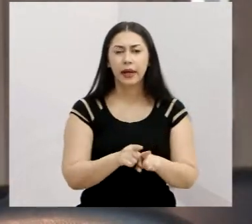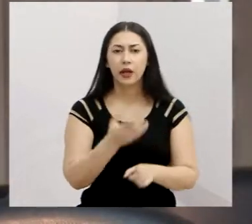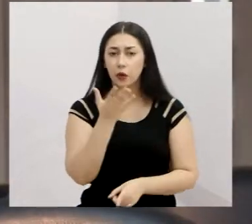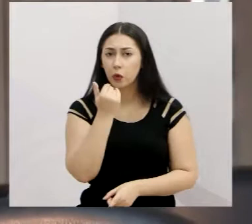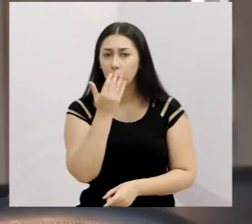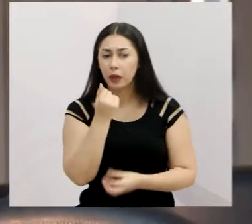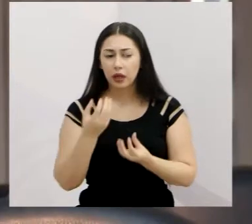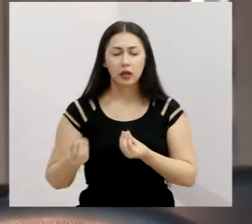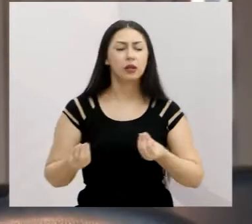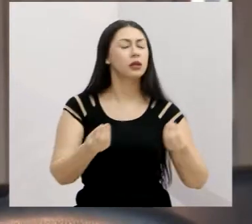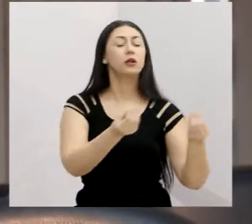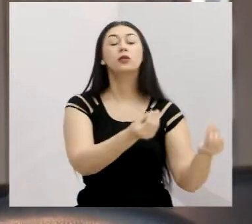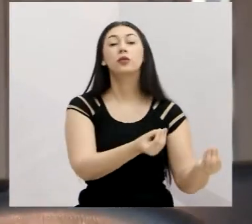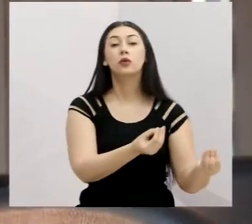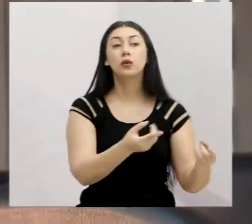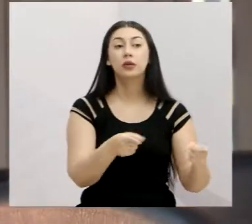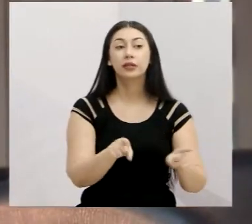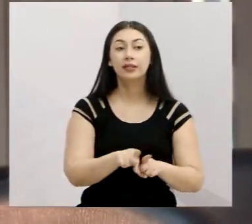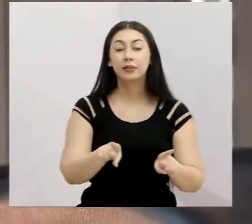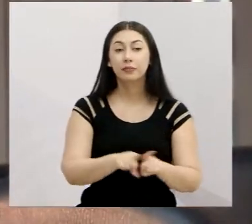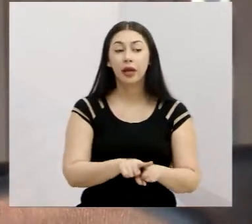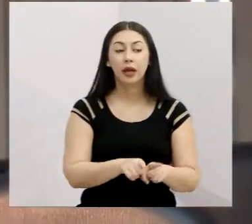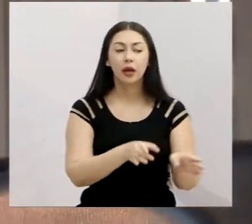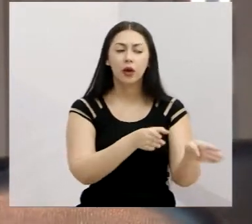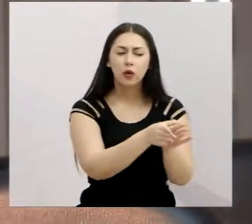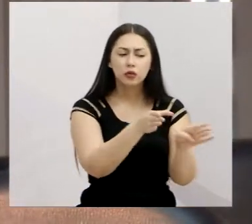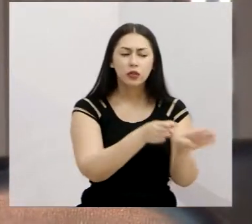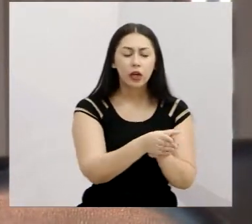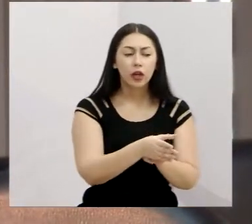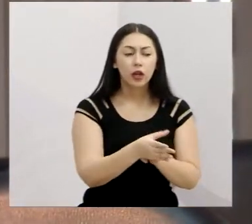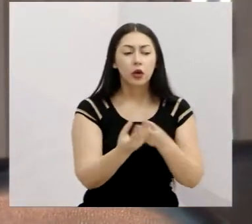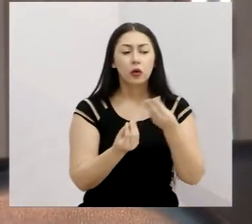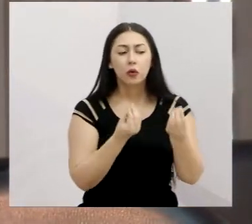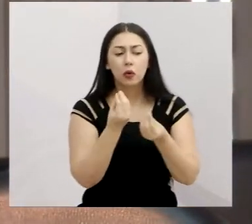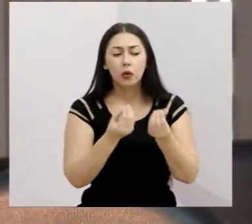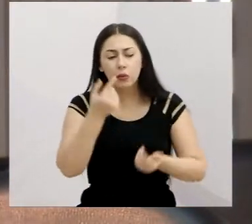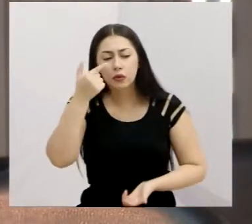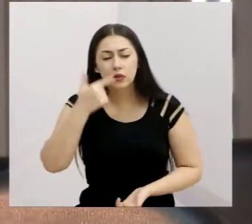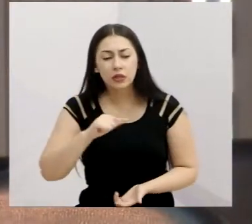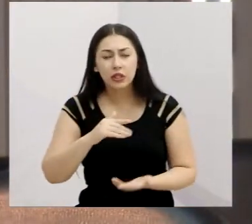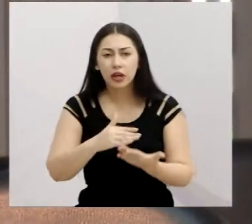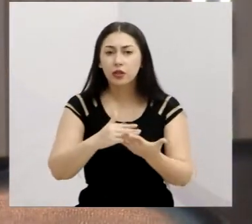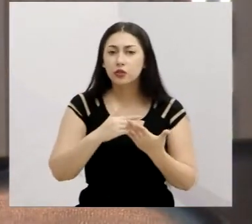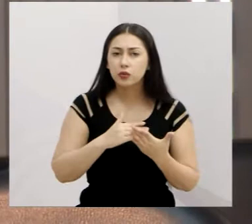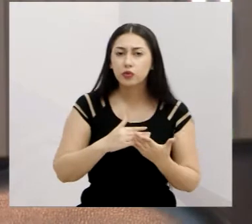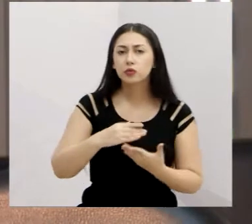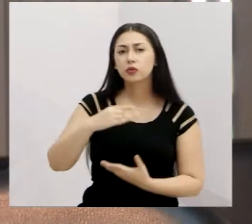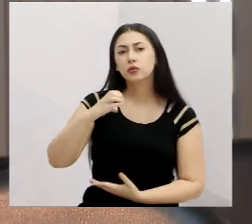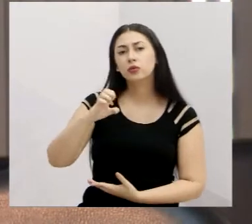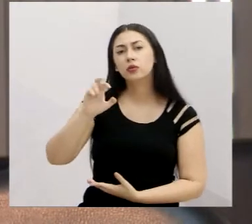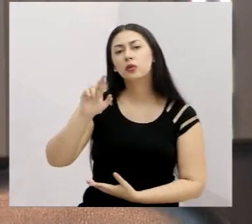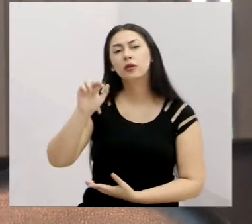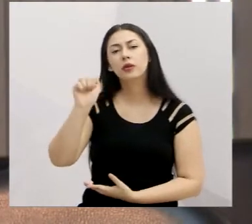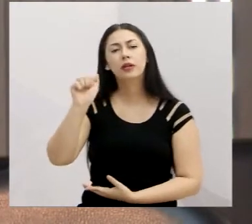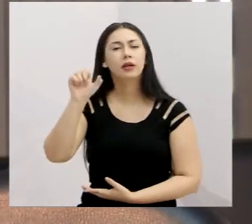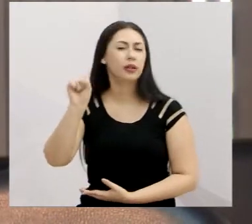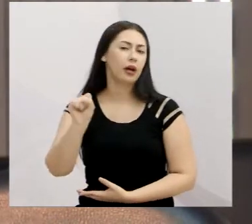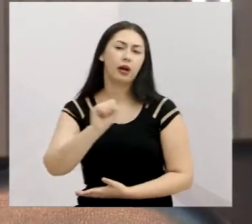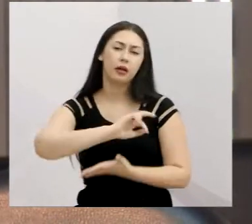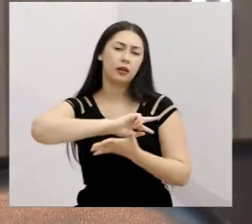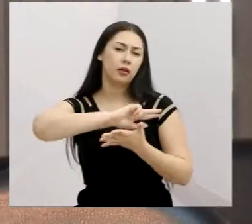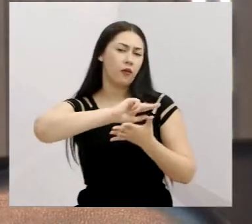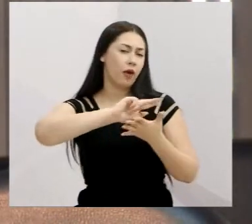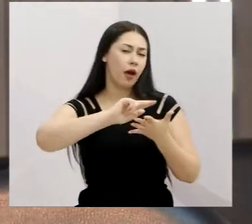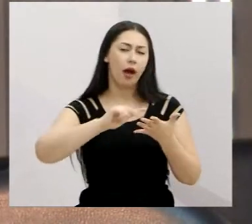emergencial e eu acabo passando para ela onde ela deve procurar Cleia fica